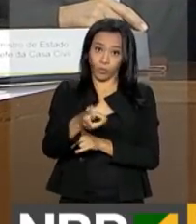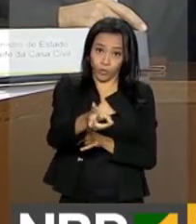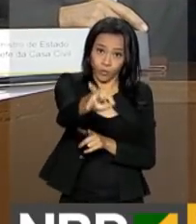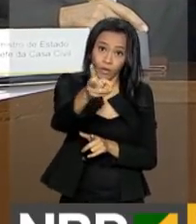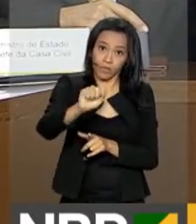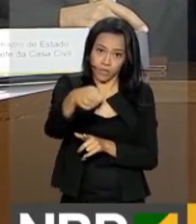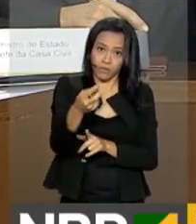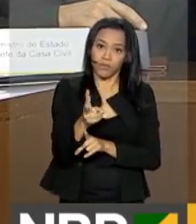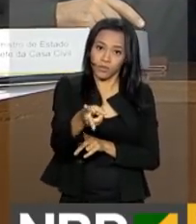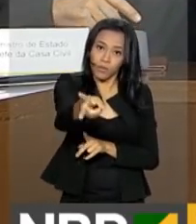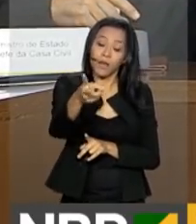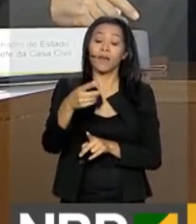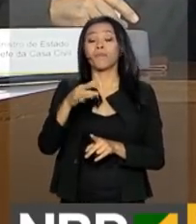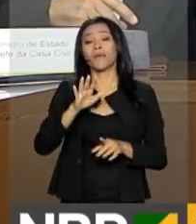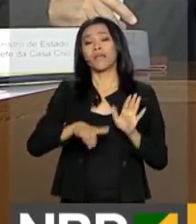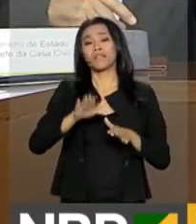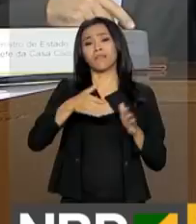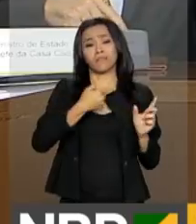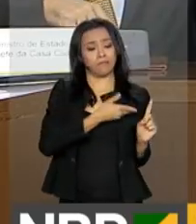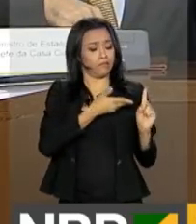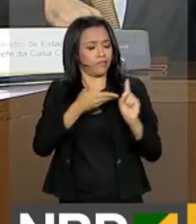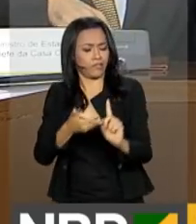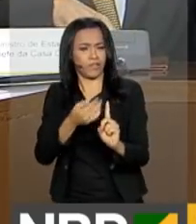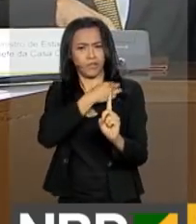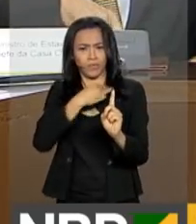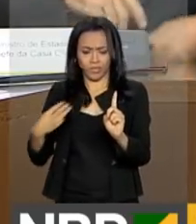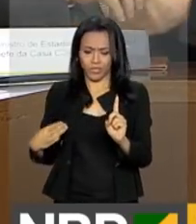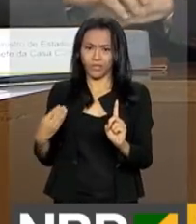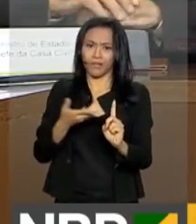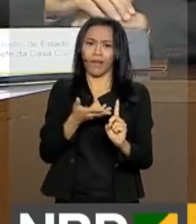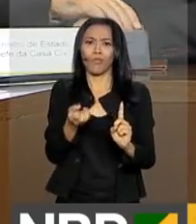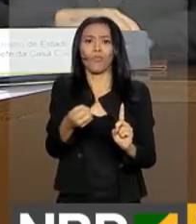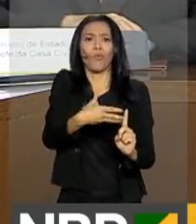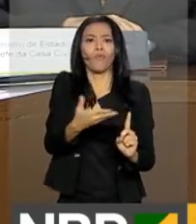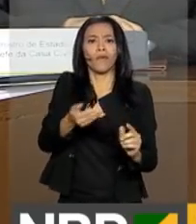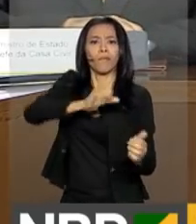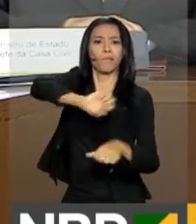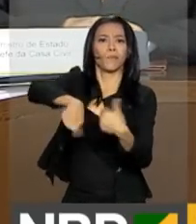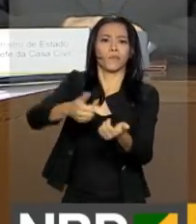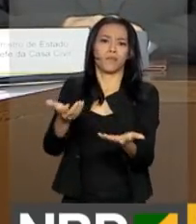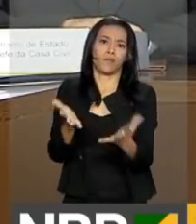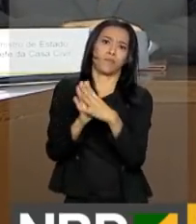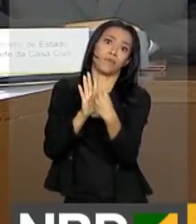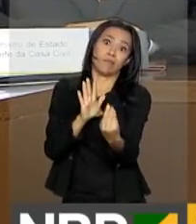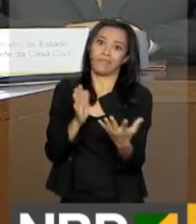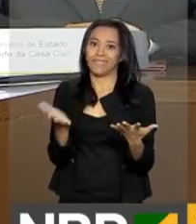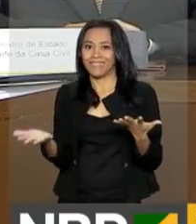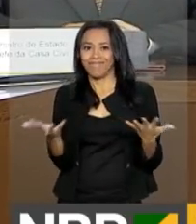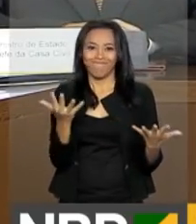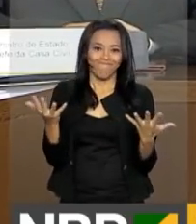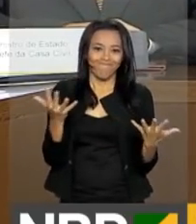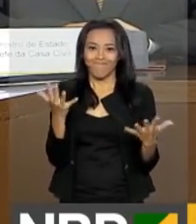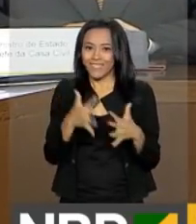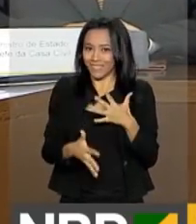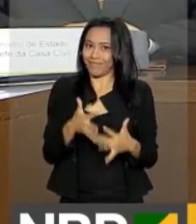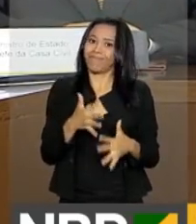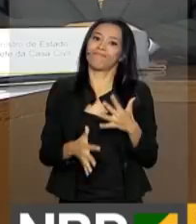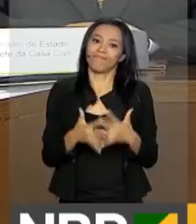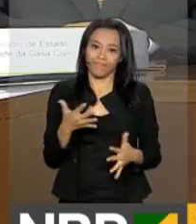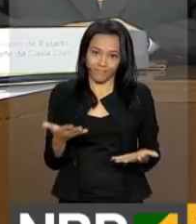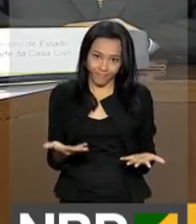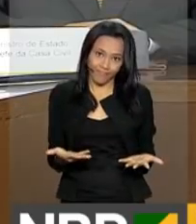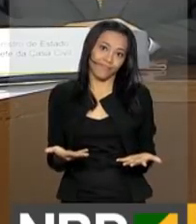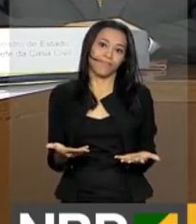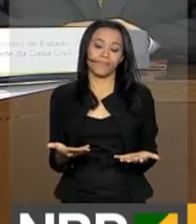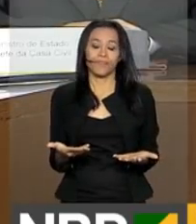possa modificar seja estrutura ou seja os programas do ministério e isto neste momento devo